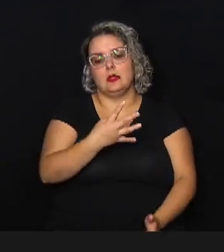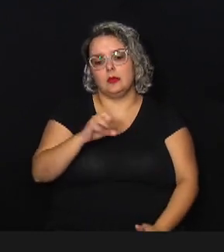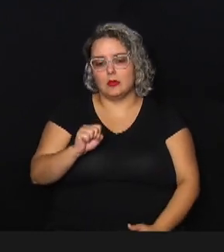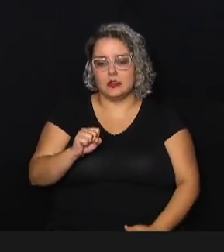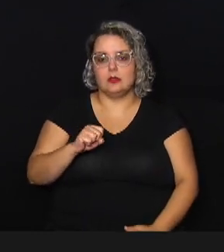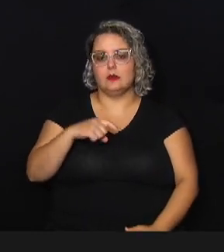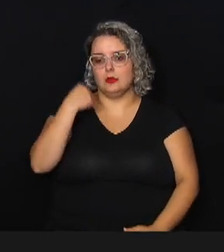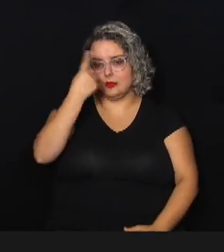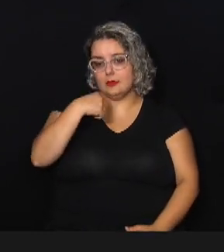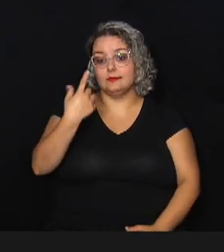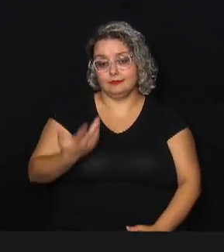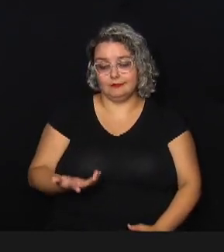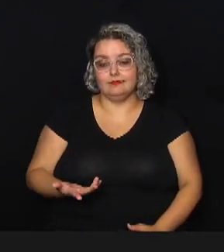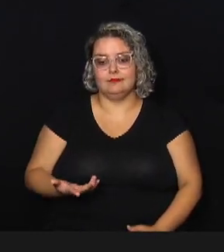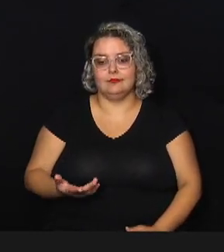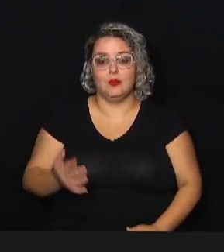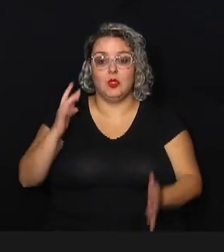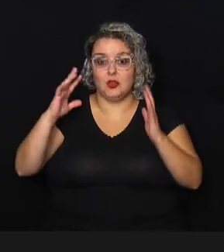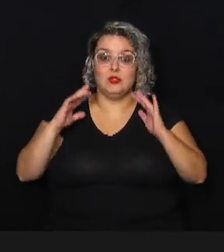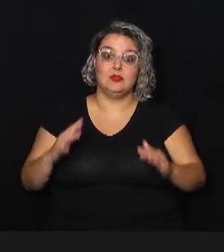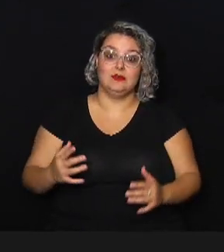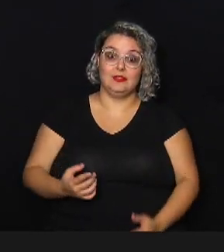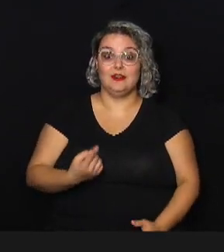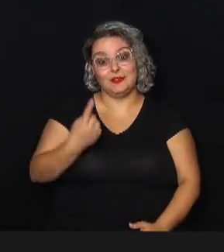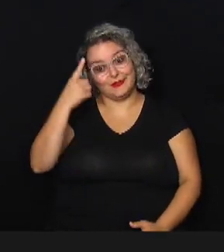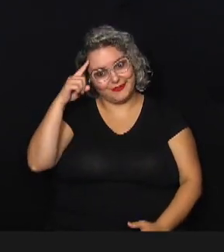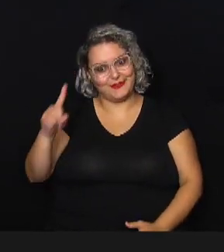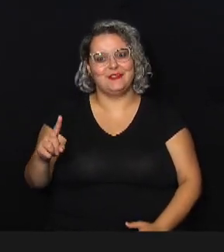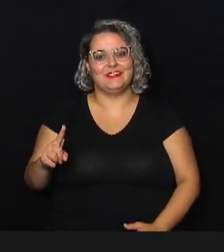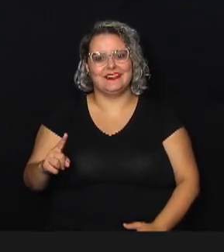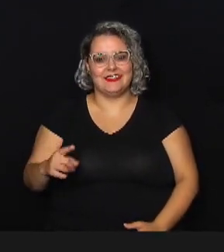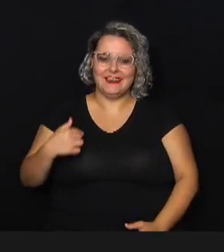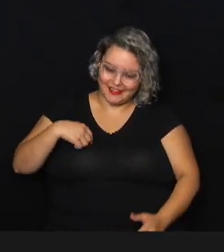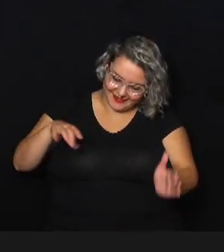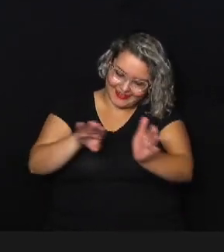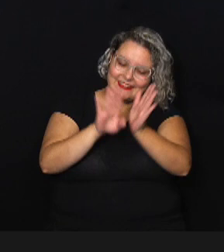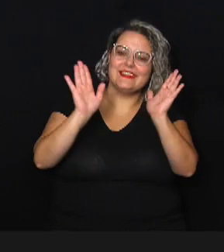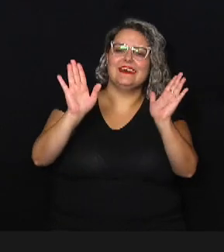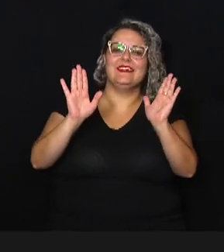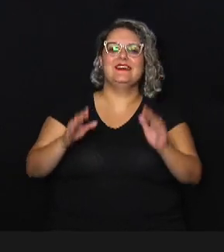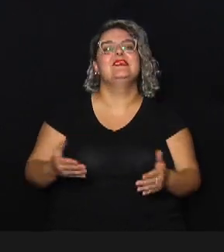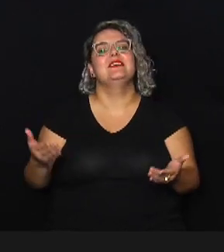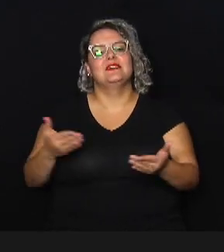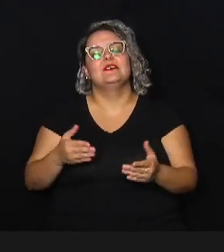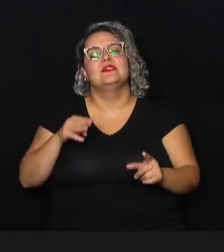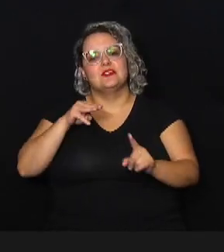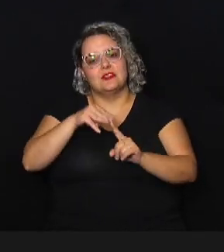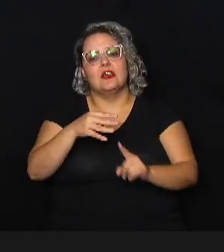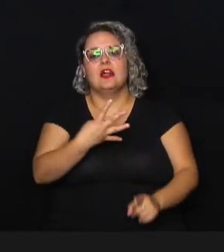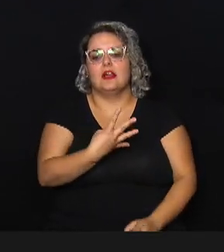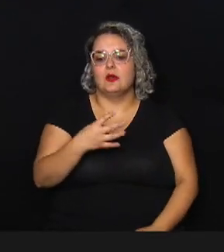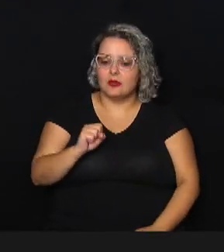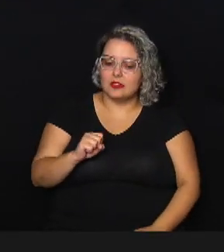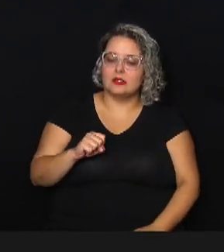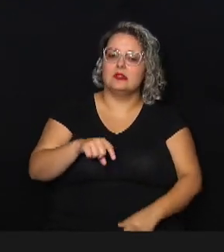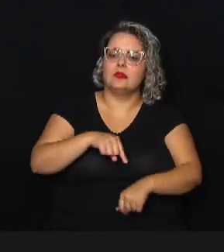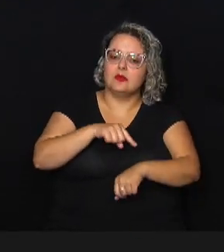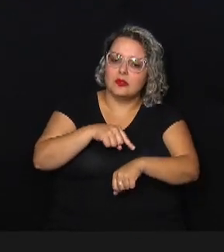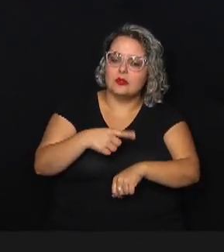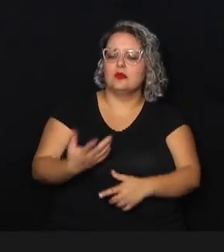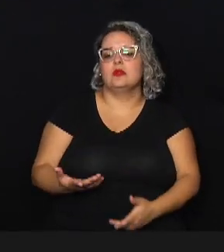Eu ainda sonho em chegar em até 24 horas, né? Esse aí eu vou chegar lá. Mas hoje a nossa meta é até 48 horas para a gente